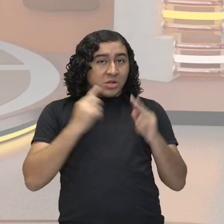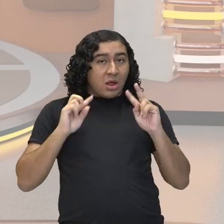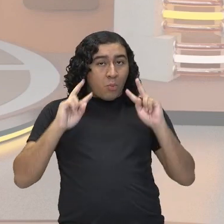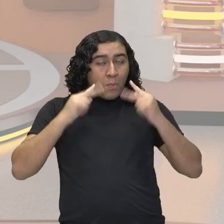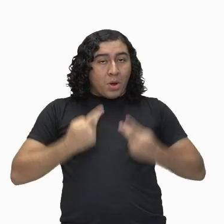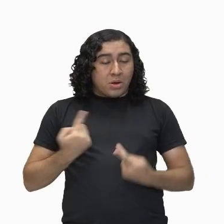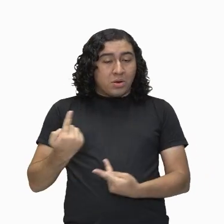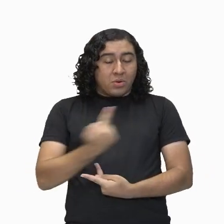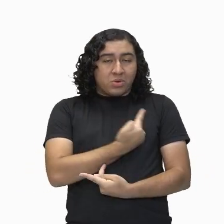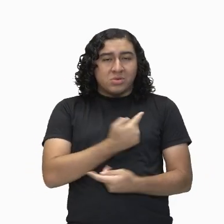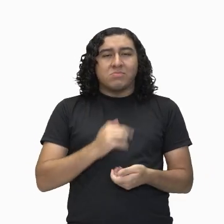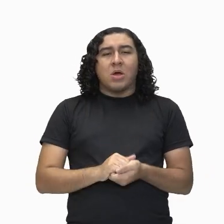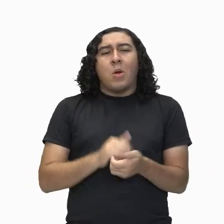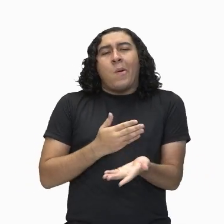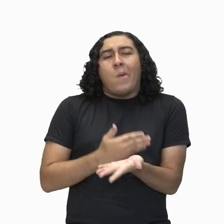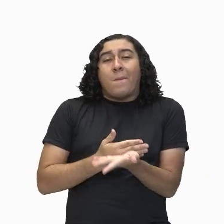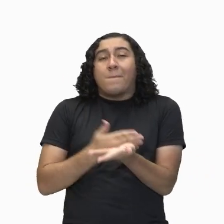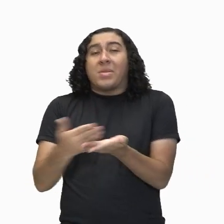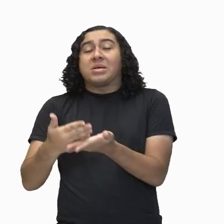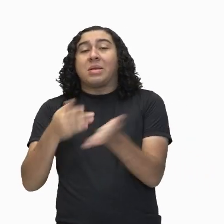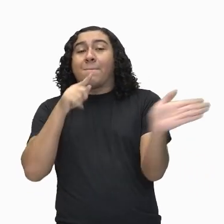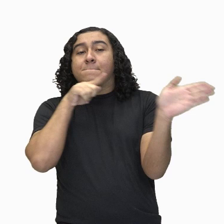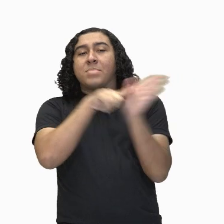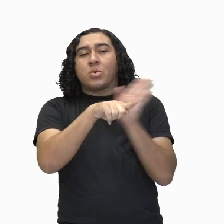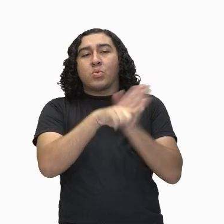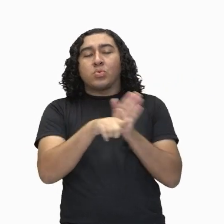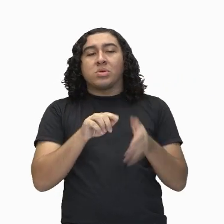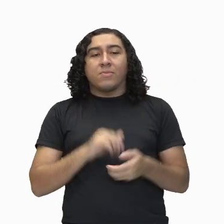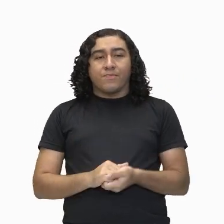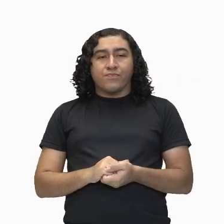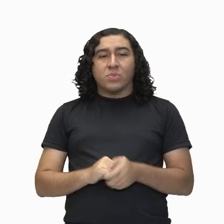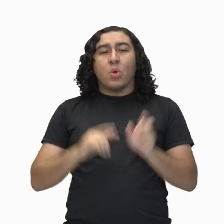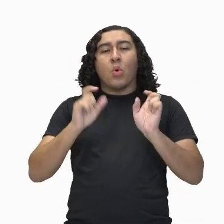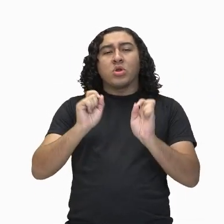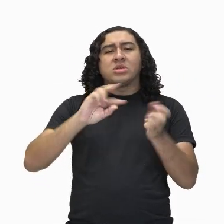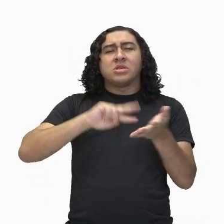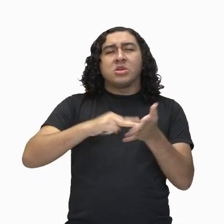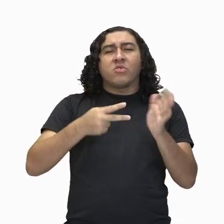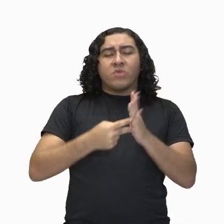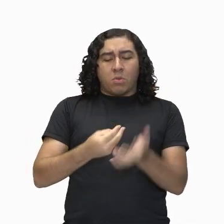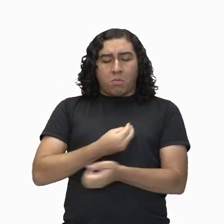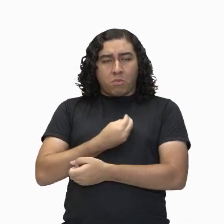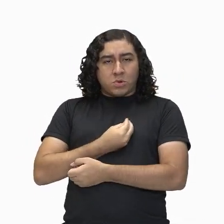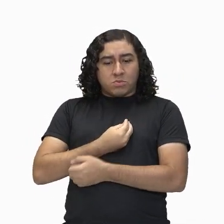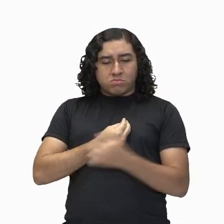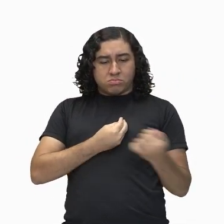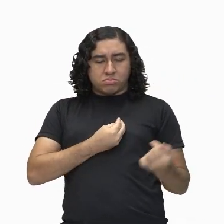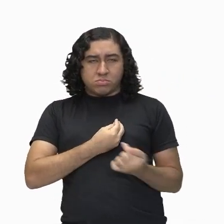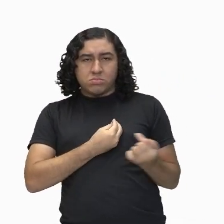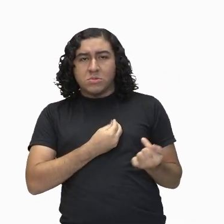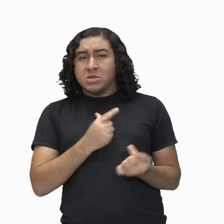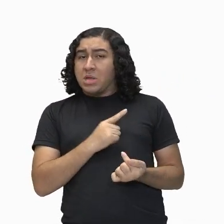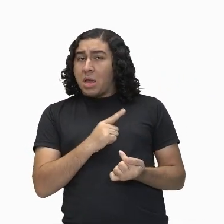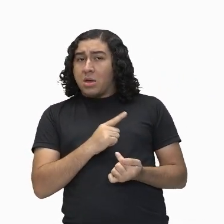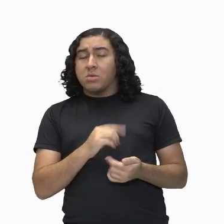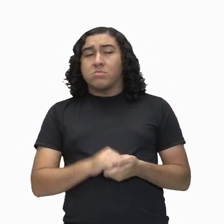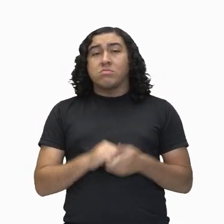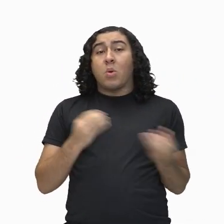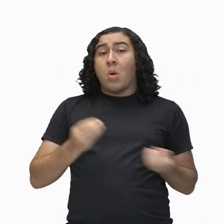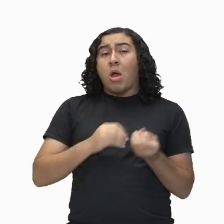alguns questionamentos aqui na nossa aula. Por exemplo, o que é existir? Como é a